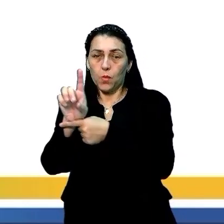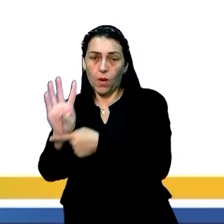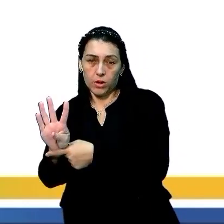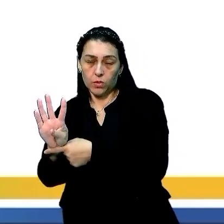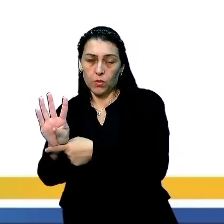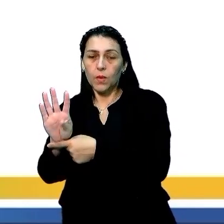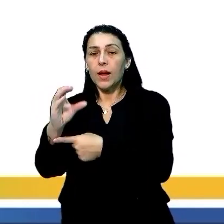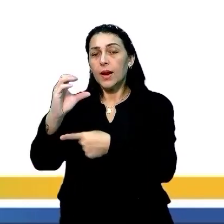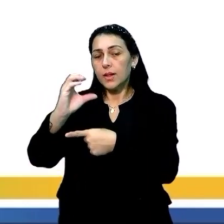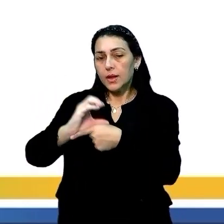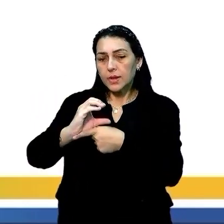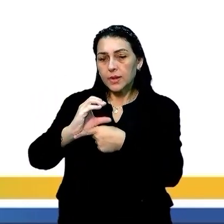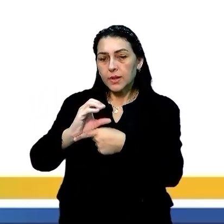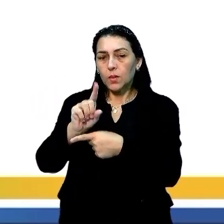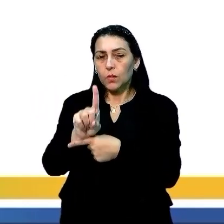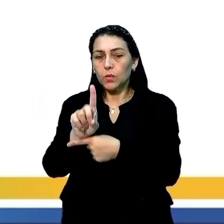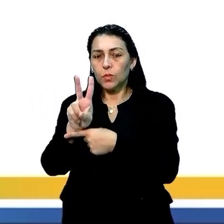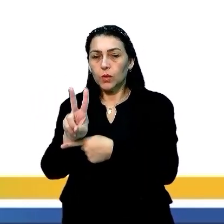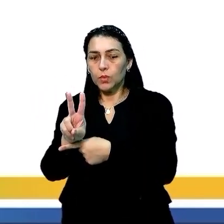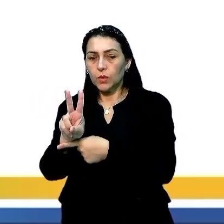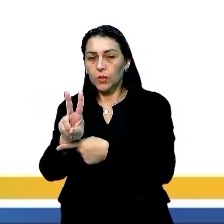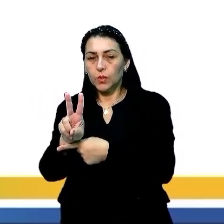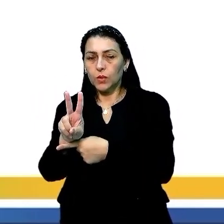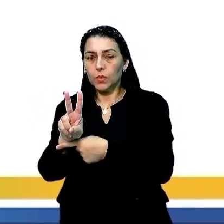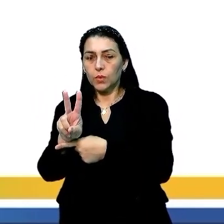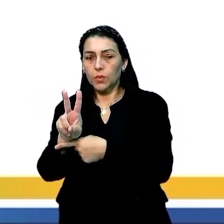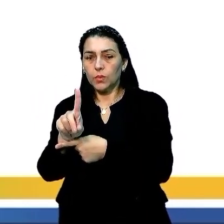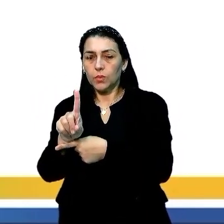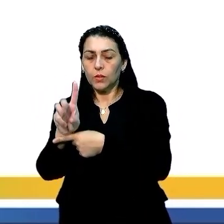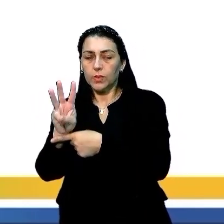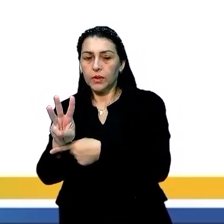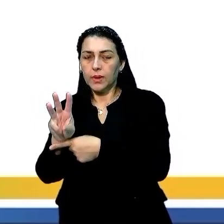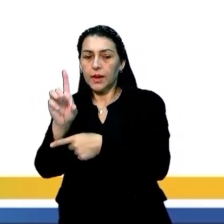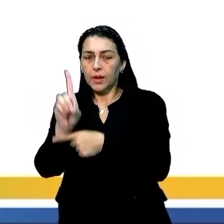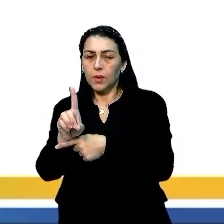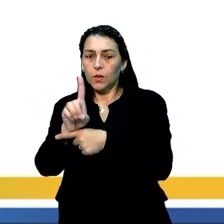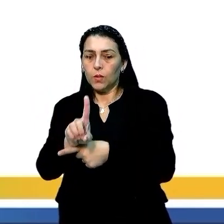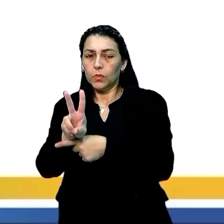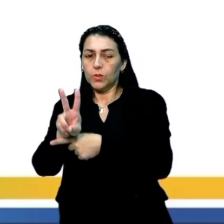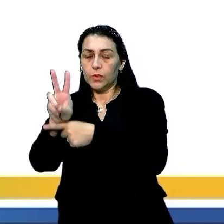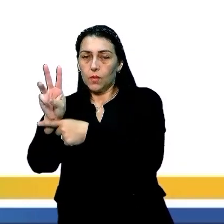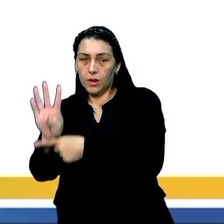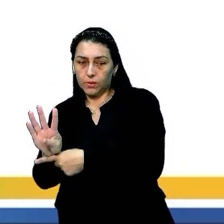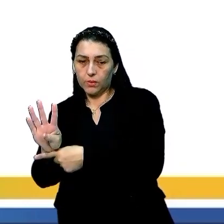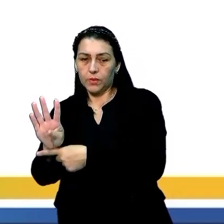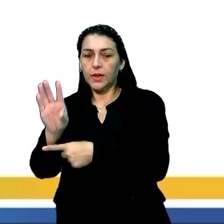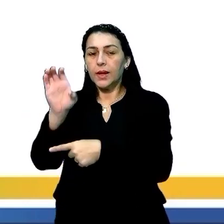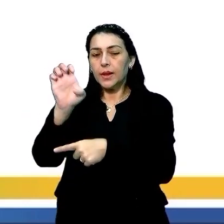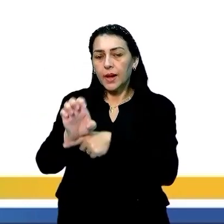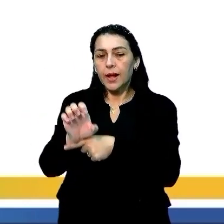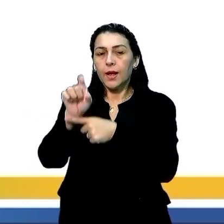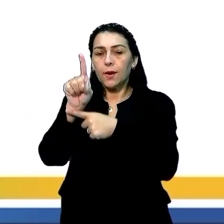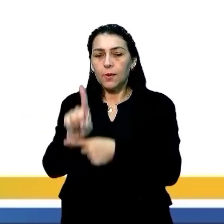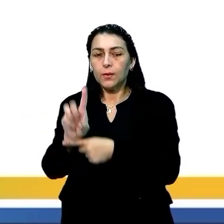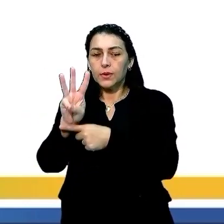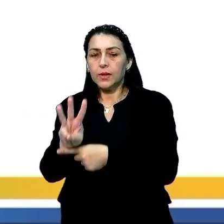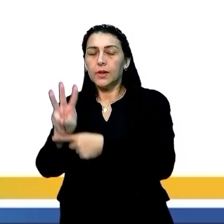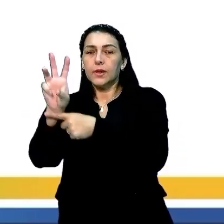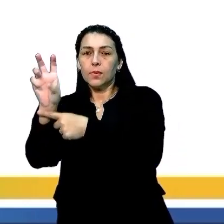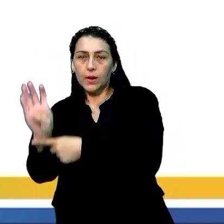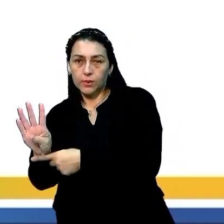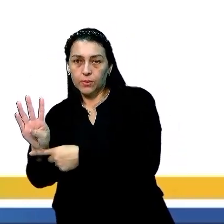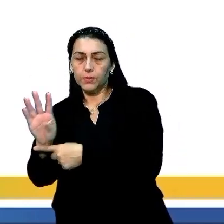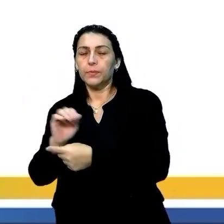e o 4, o 1 e o 3, letra D, 1, 2 e 4 e a letra E, 1,